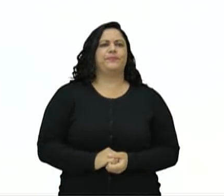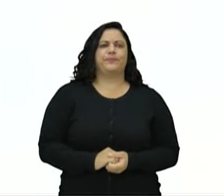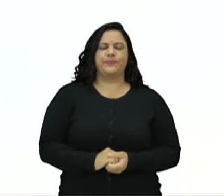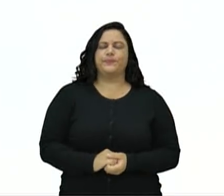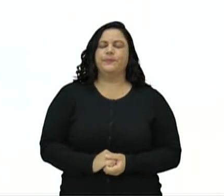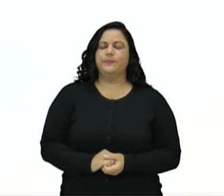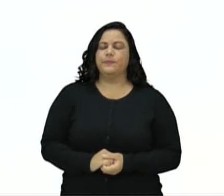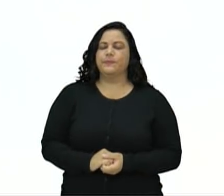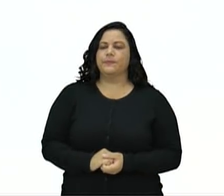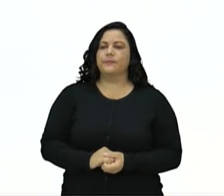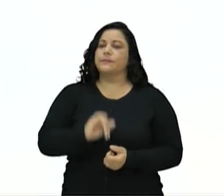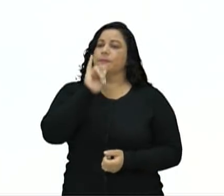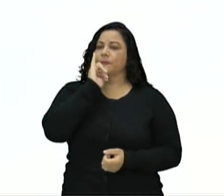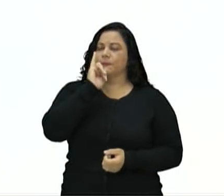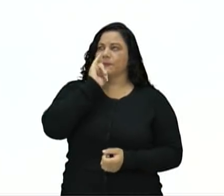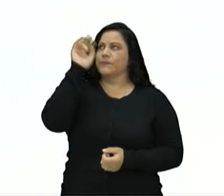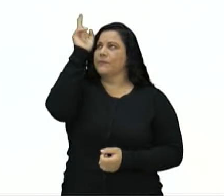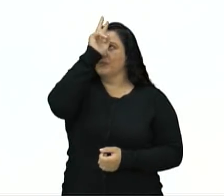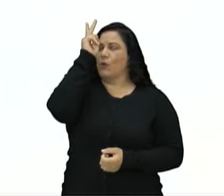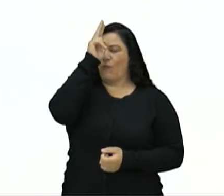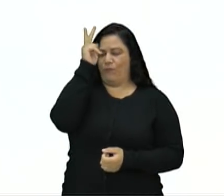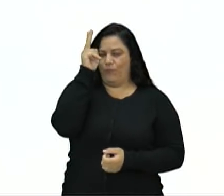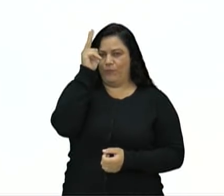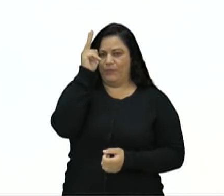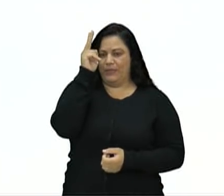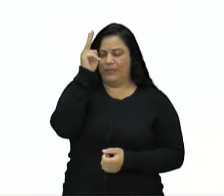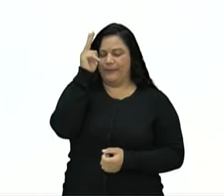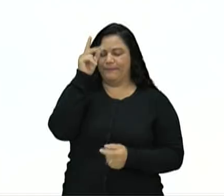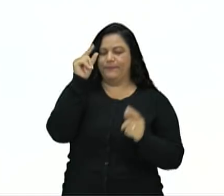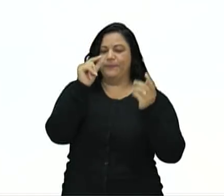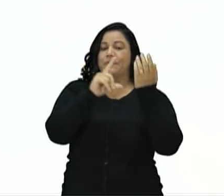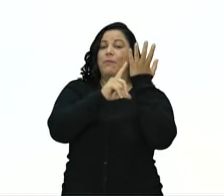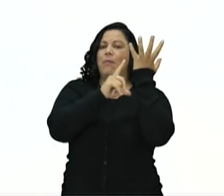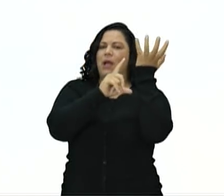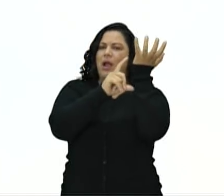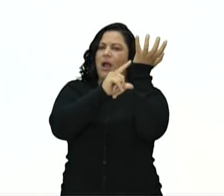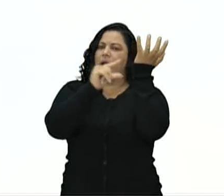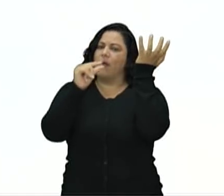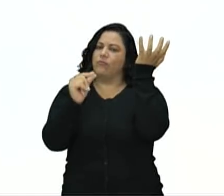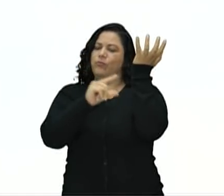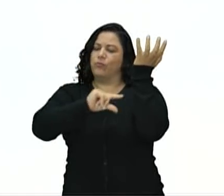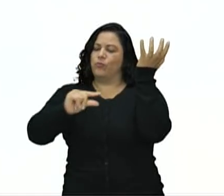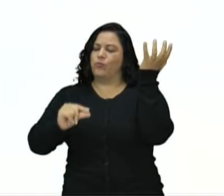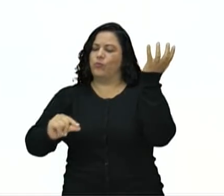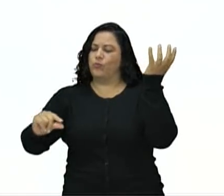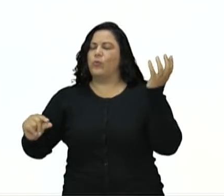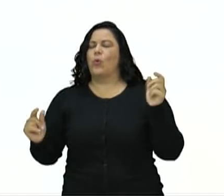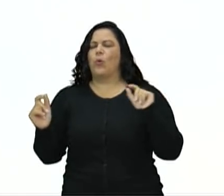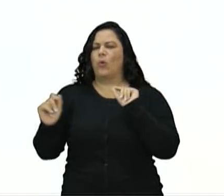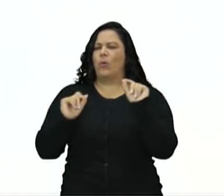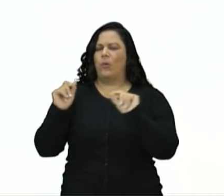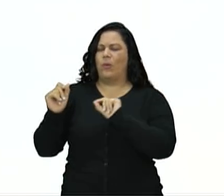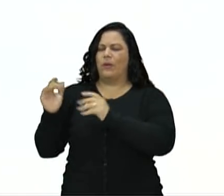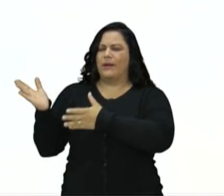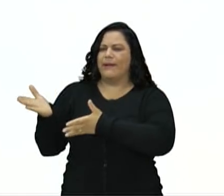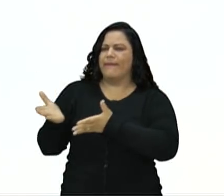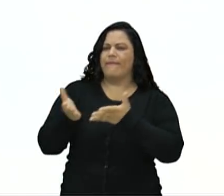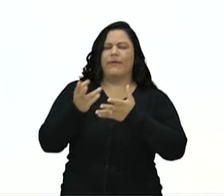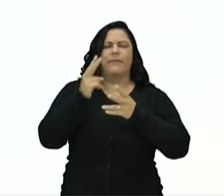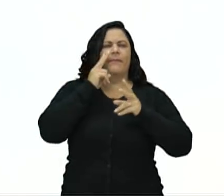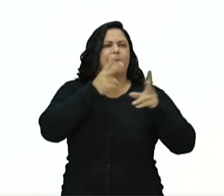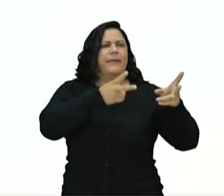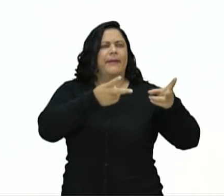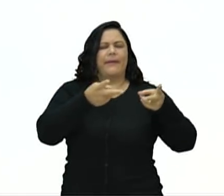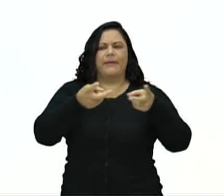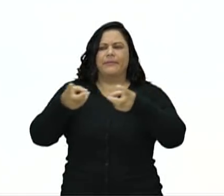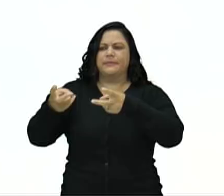uma formiga levando uma folha não é só uma formiga levando uma folha. Uma pessoa mais contemplativa vê muito além.